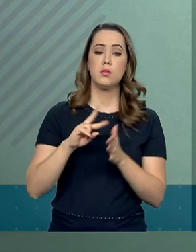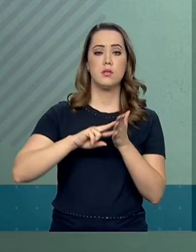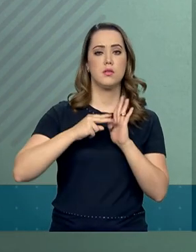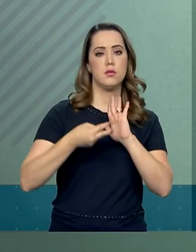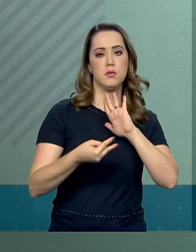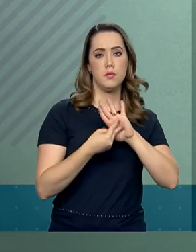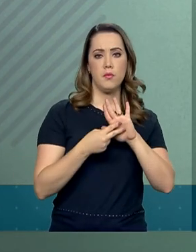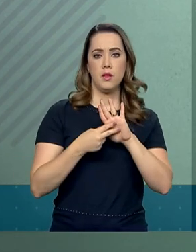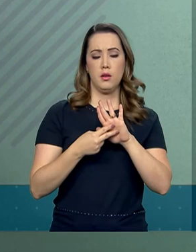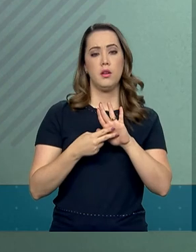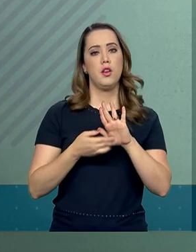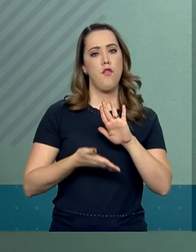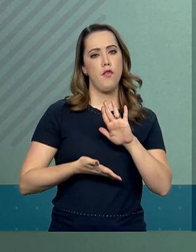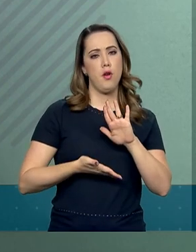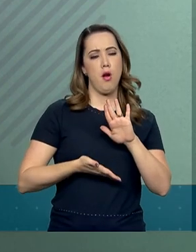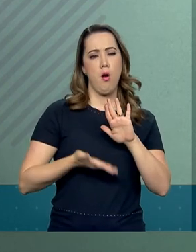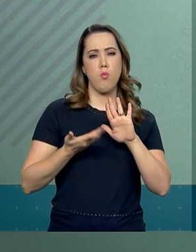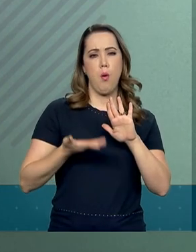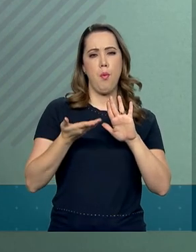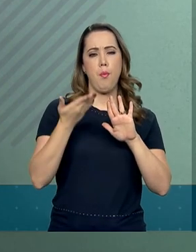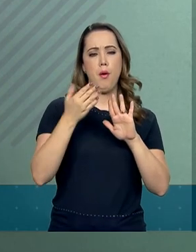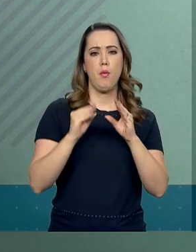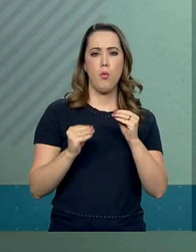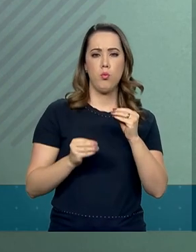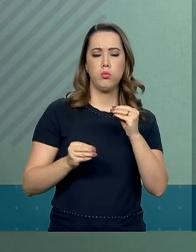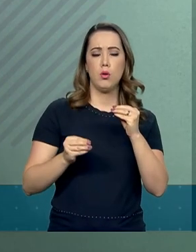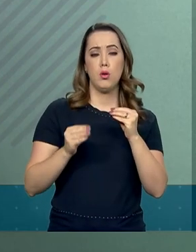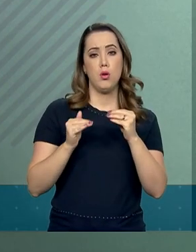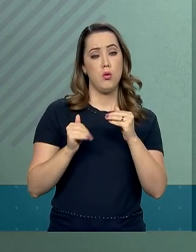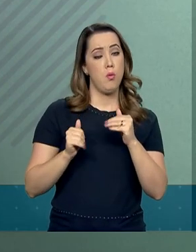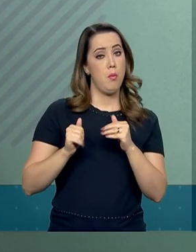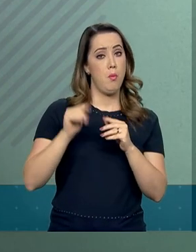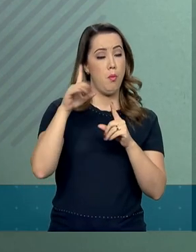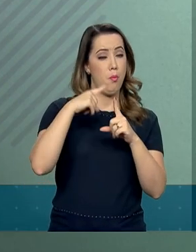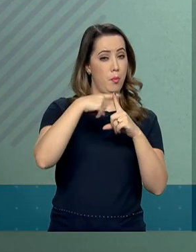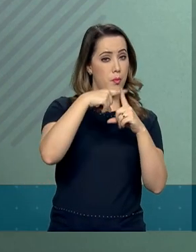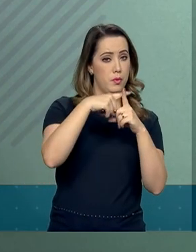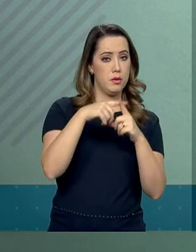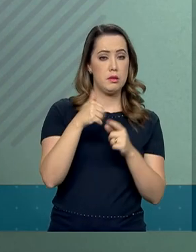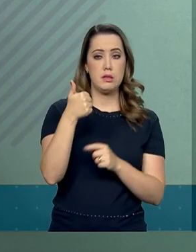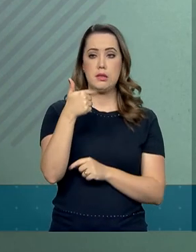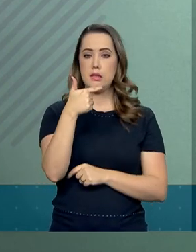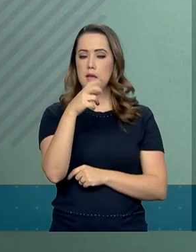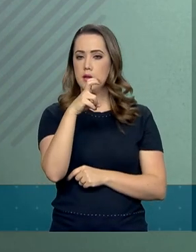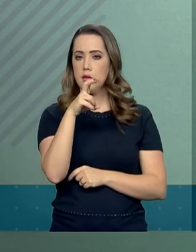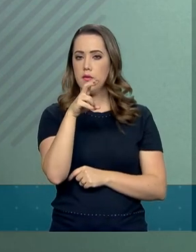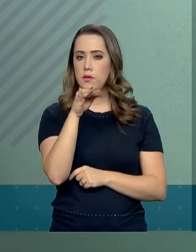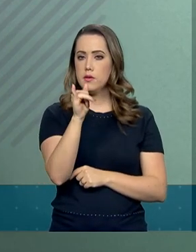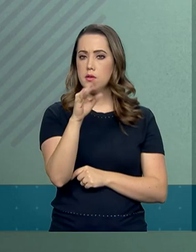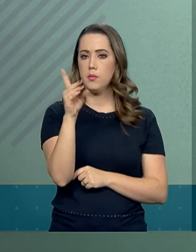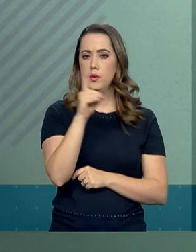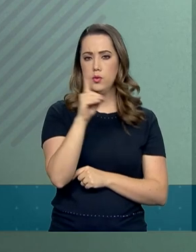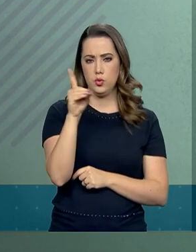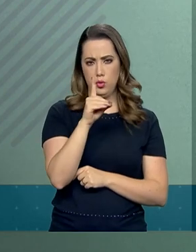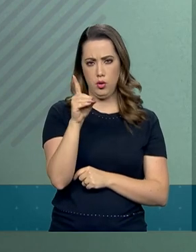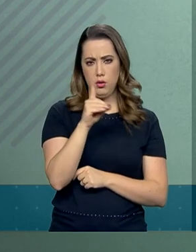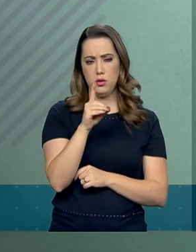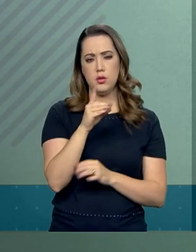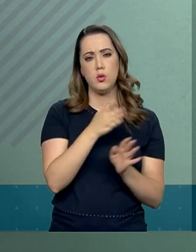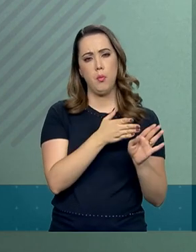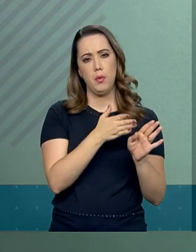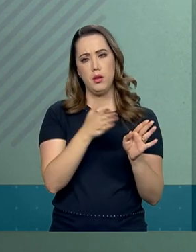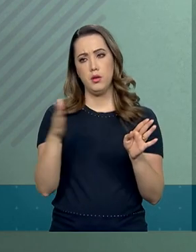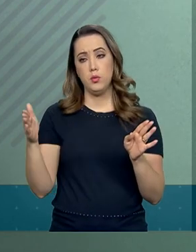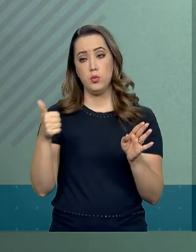um incremento do pib brasileiro da ordem de 125 bilhões de dólares em 15 anos